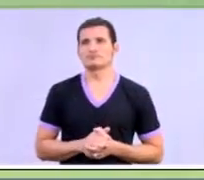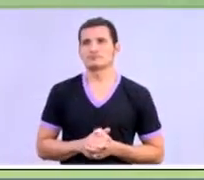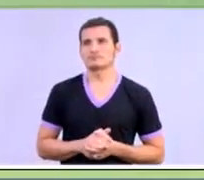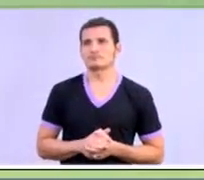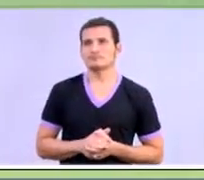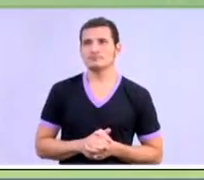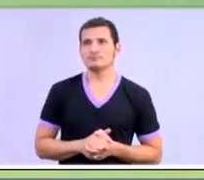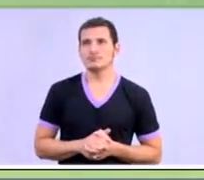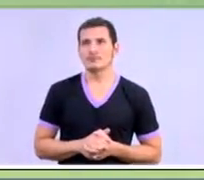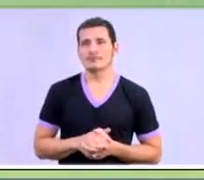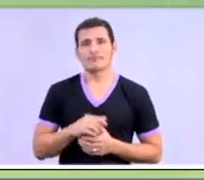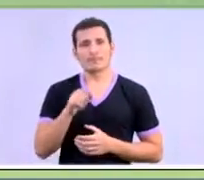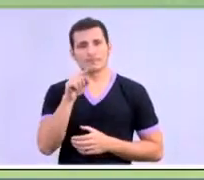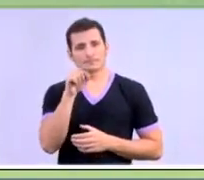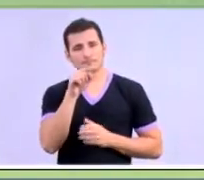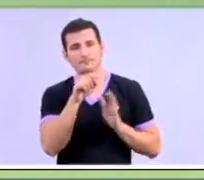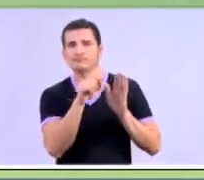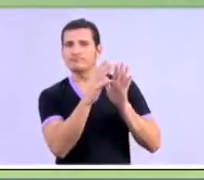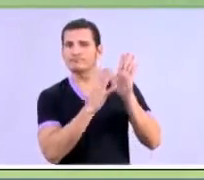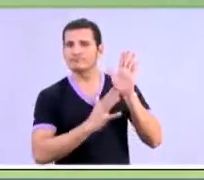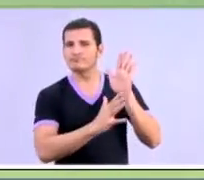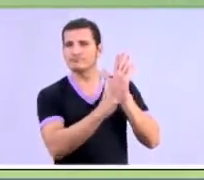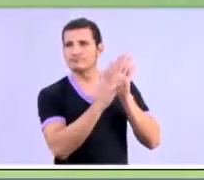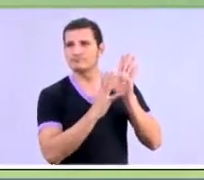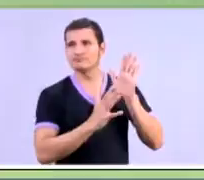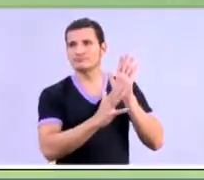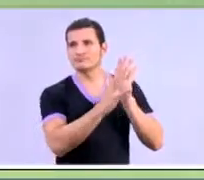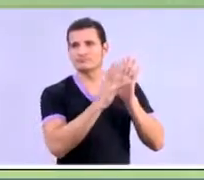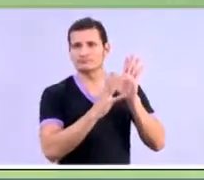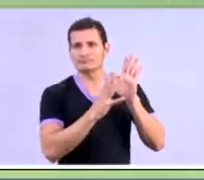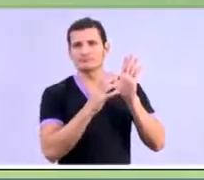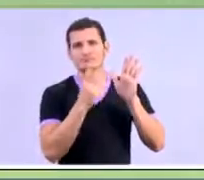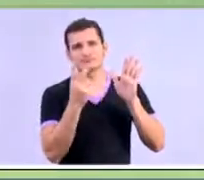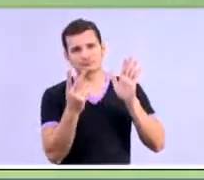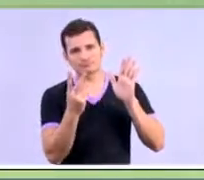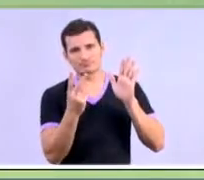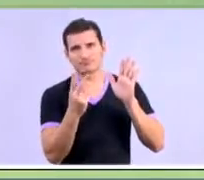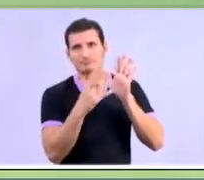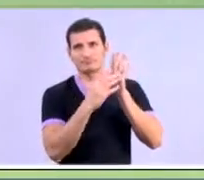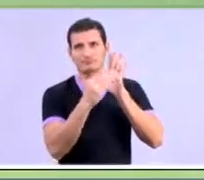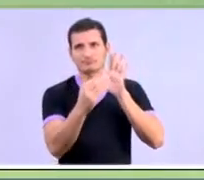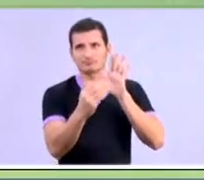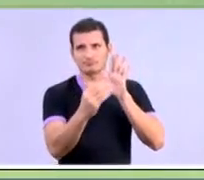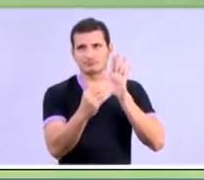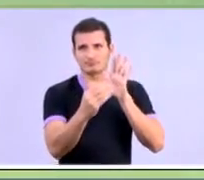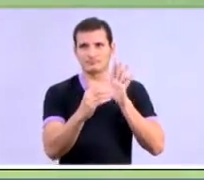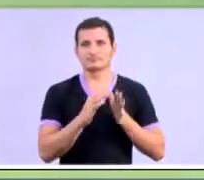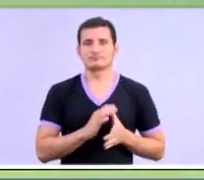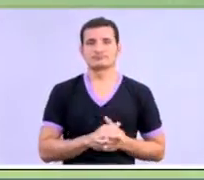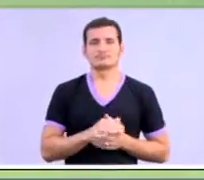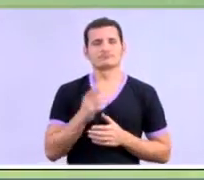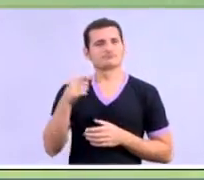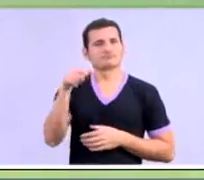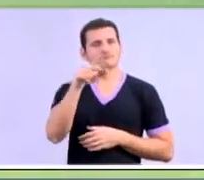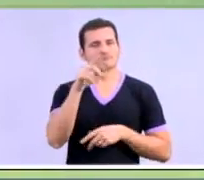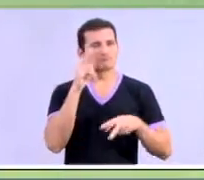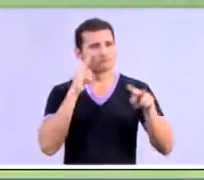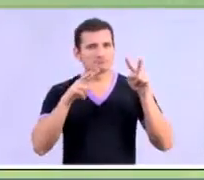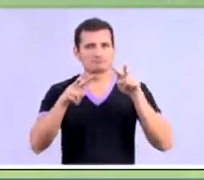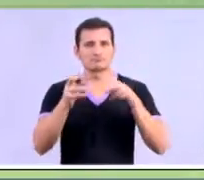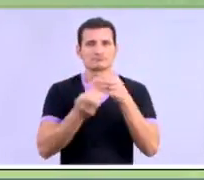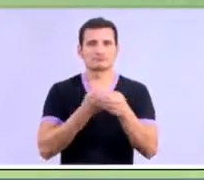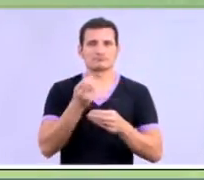E aí, essa imagem com os dois modelos, um do lado do outro, será que ajuda vocês a visualizarem melhor